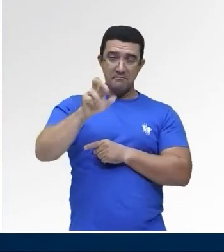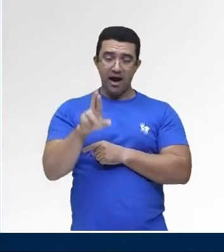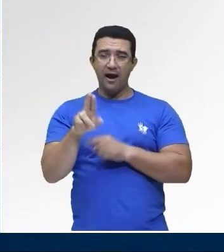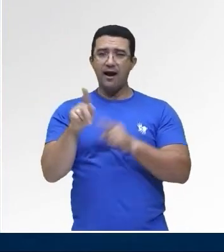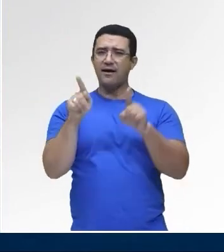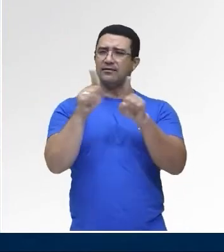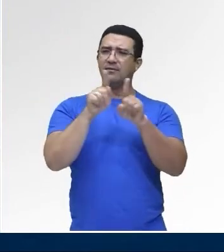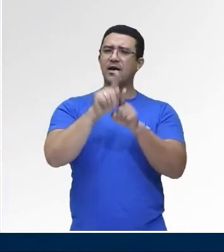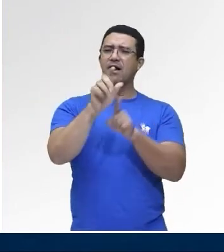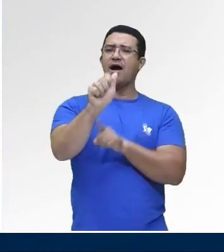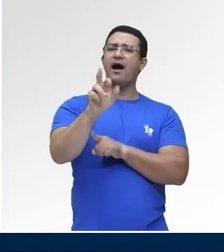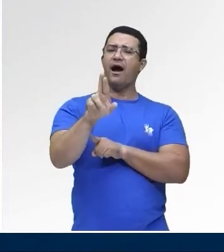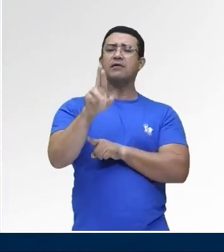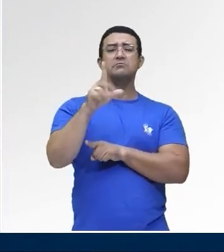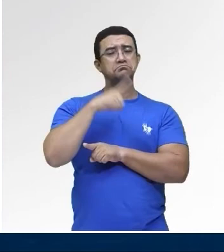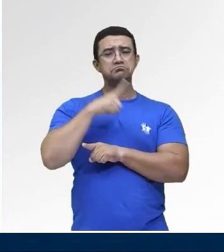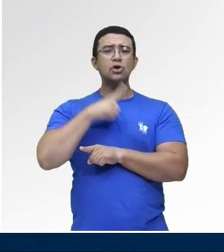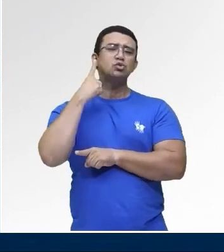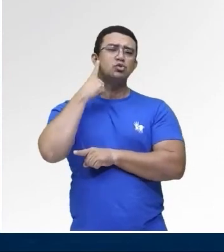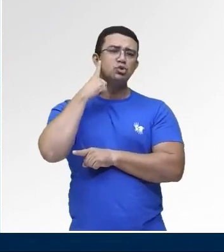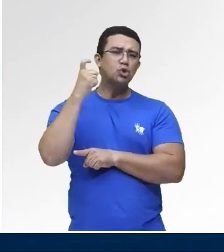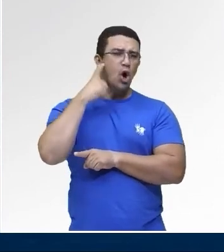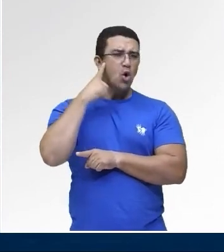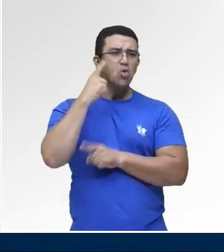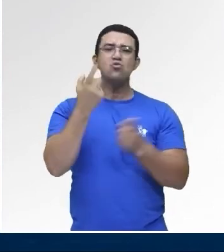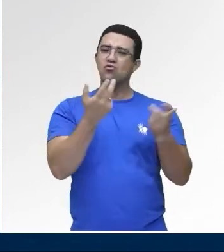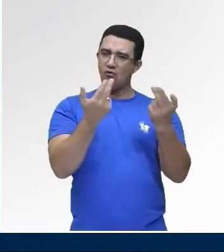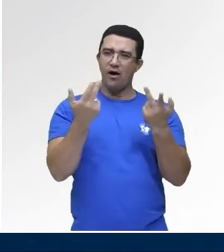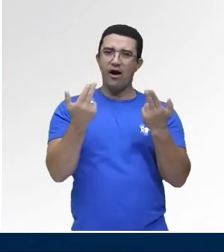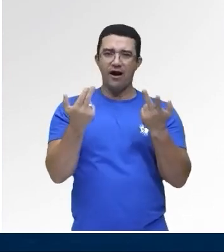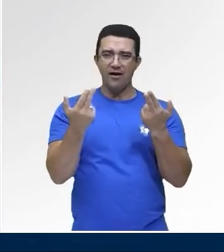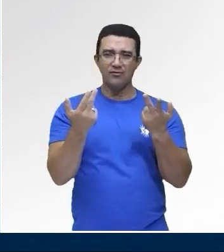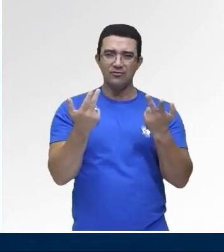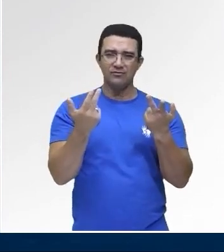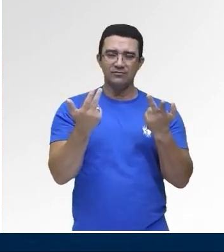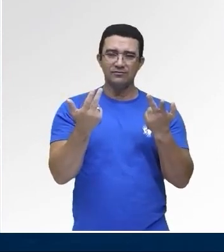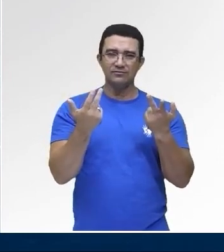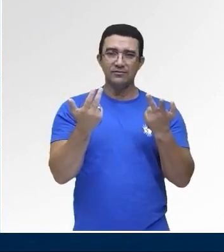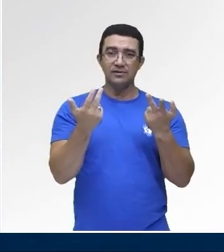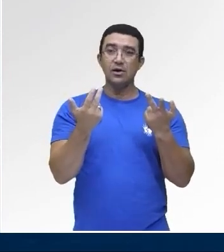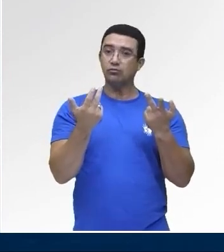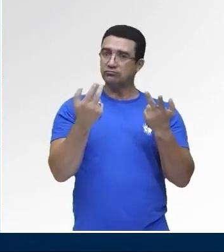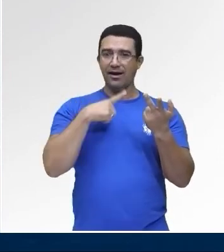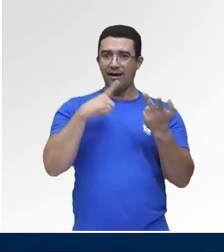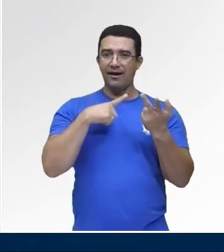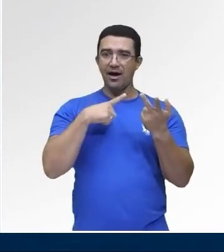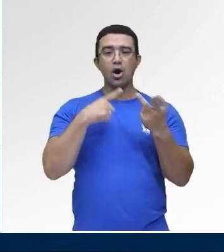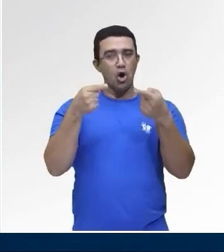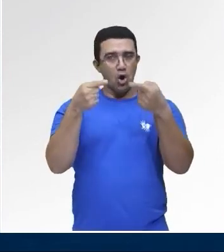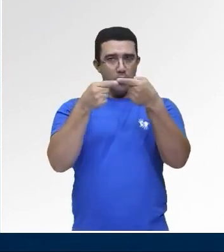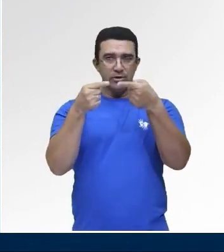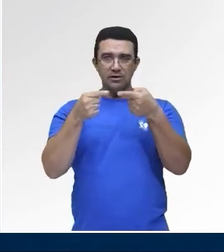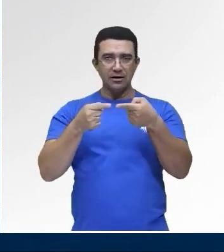tem um som exatamente igual, não é verdade? Então, eu tenho uma outra rima perfeita aqui, tá?